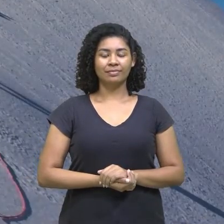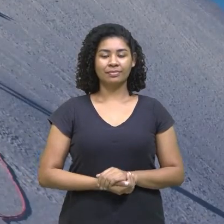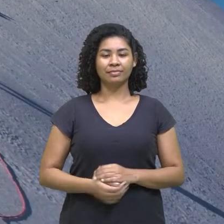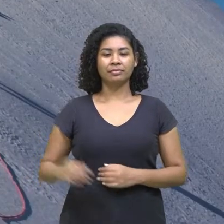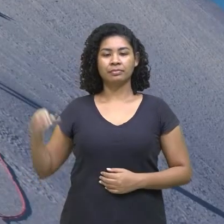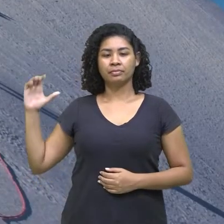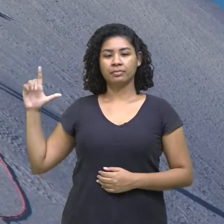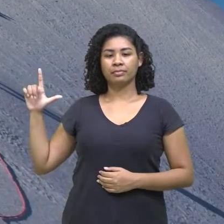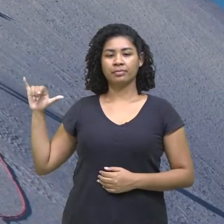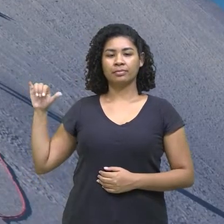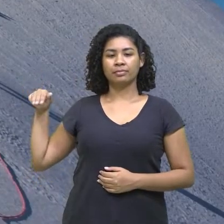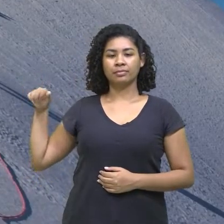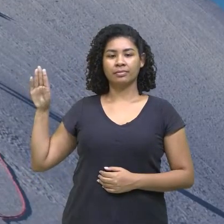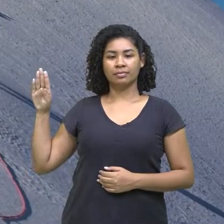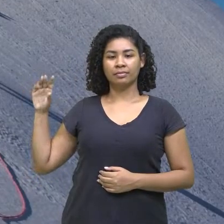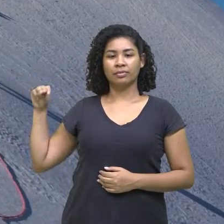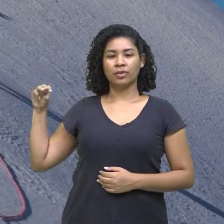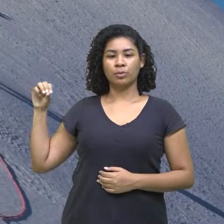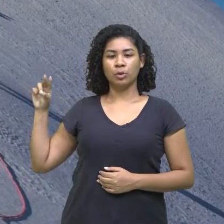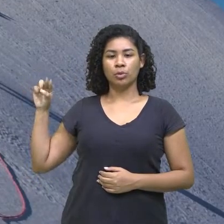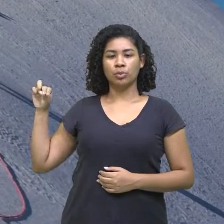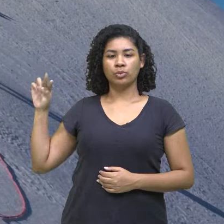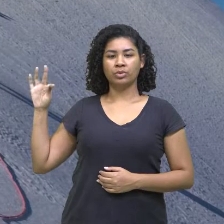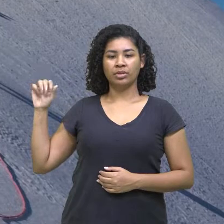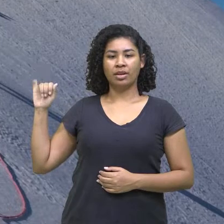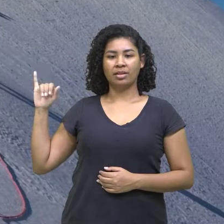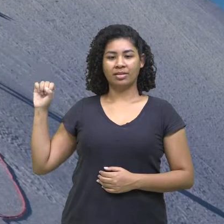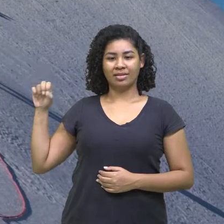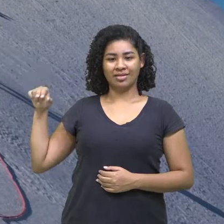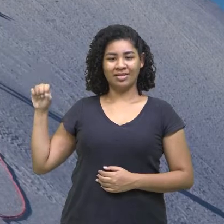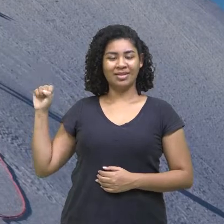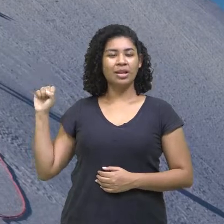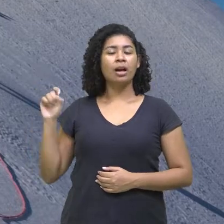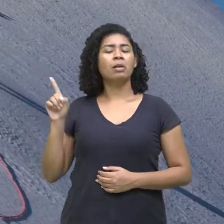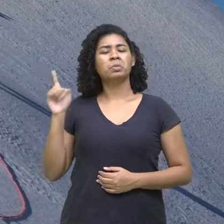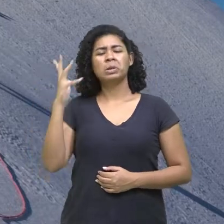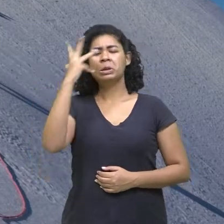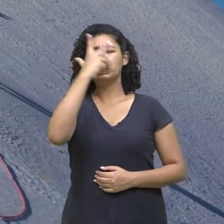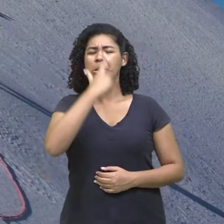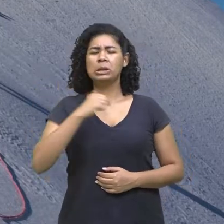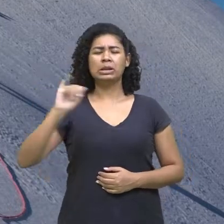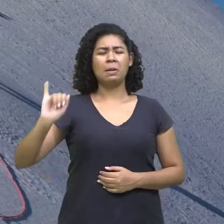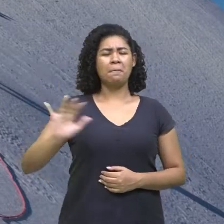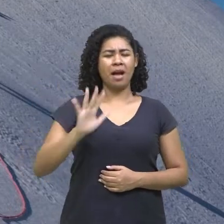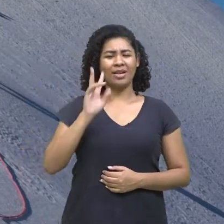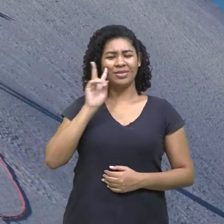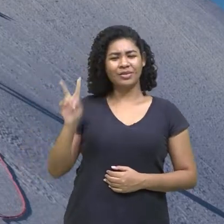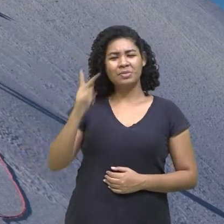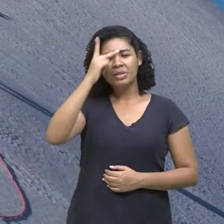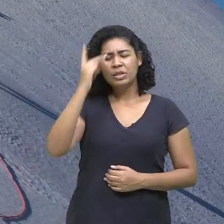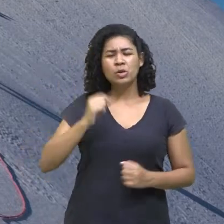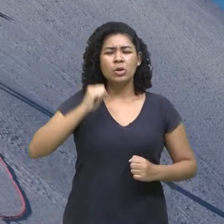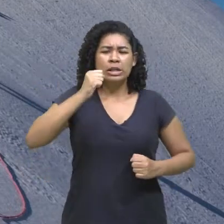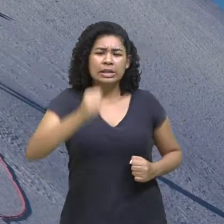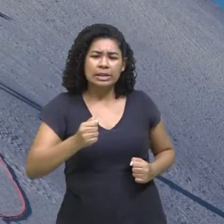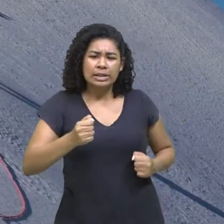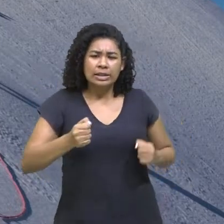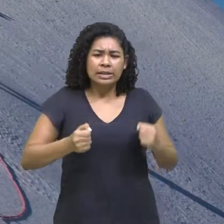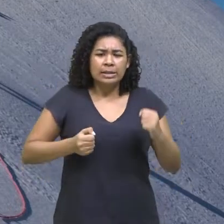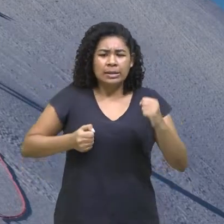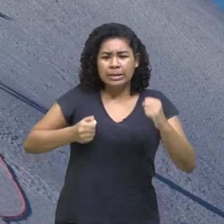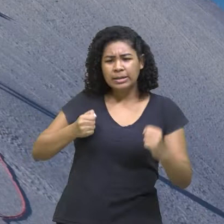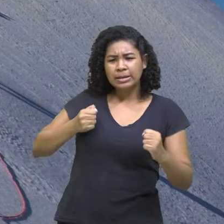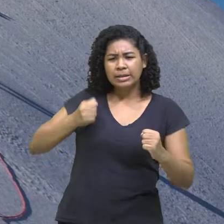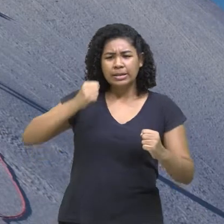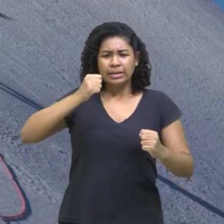climb mountains, escalar montanhas. Olha só que linda essa imagem, né? Nós temos aí esses alpinistas subindo a montanha. Então,